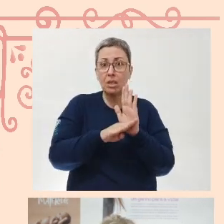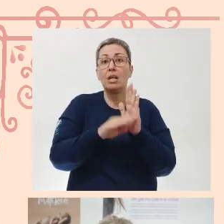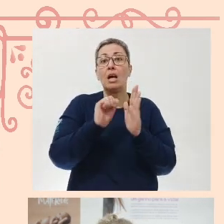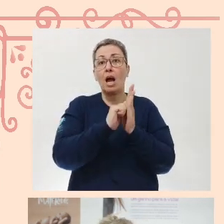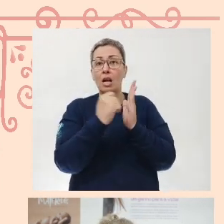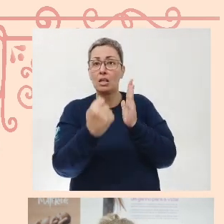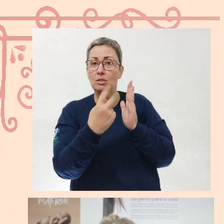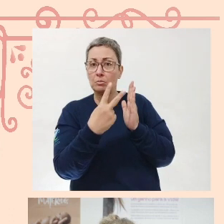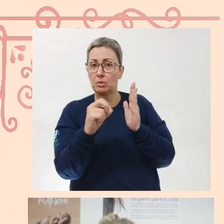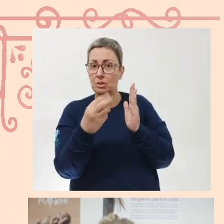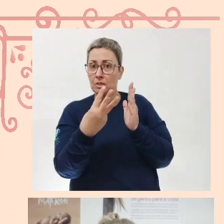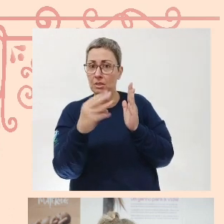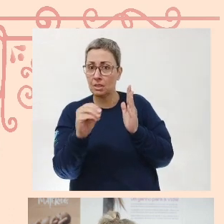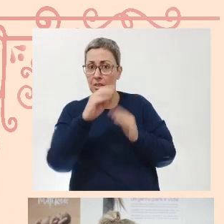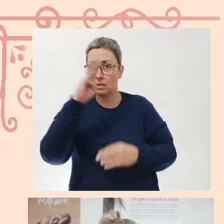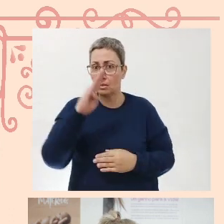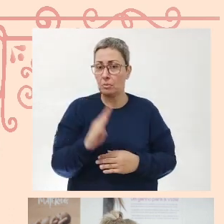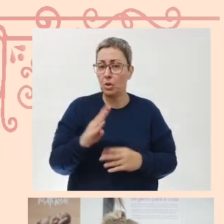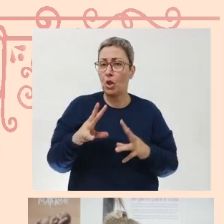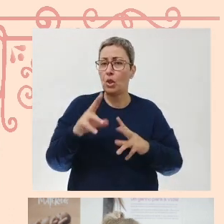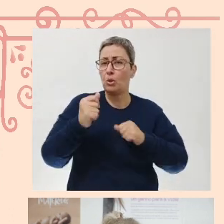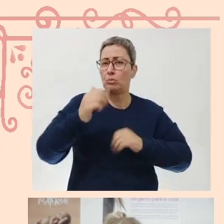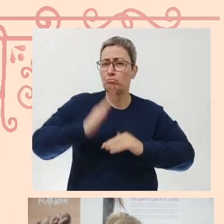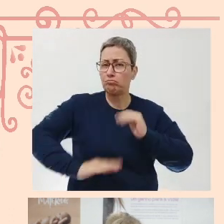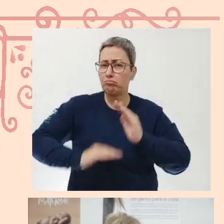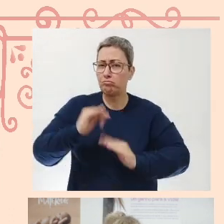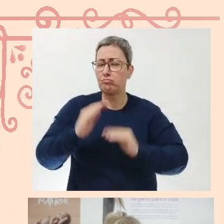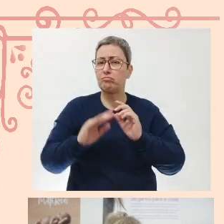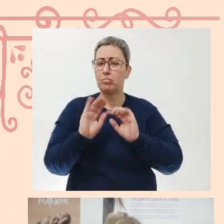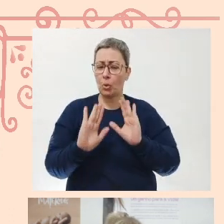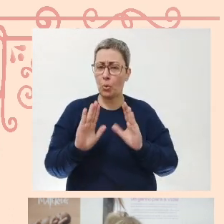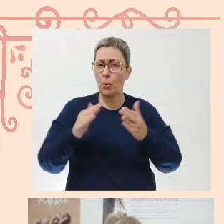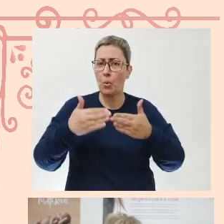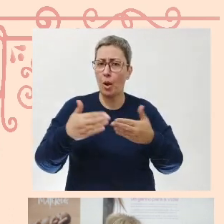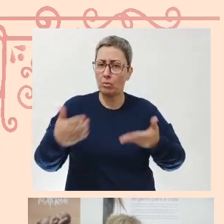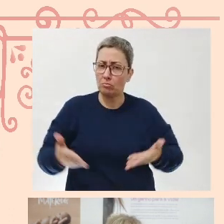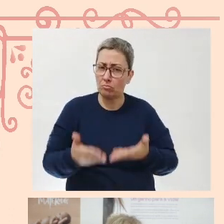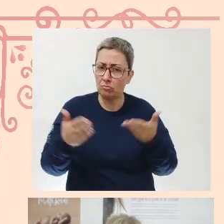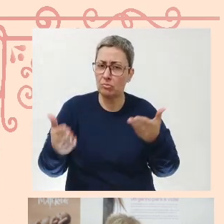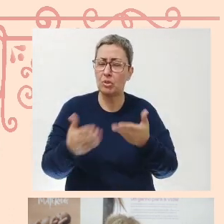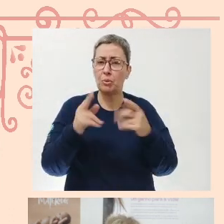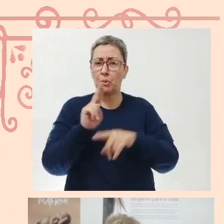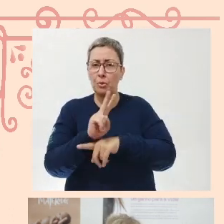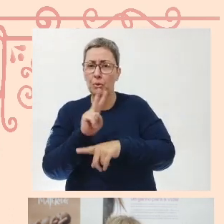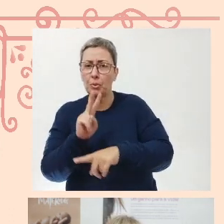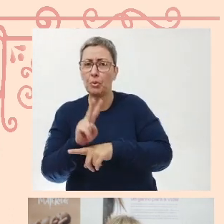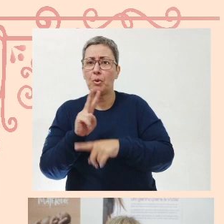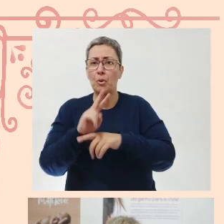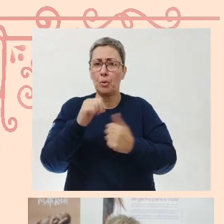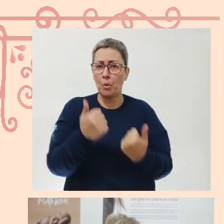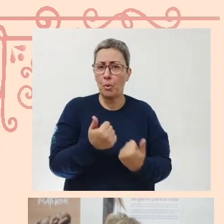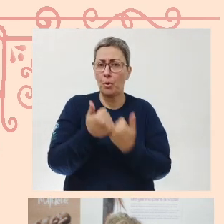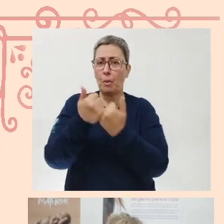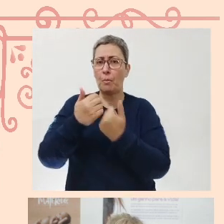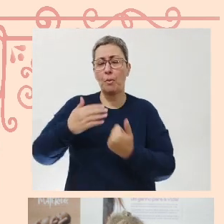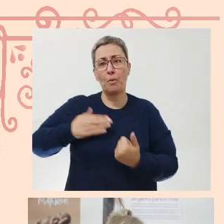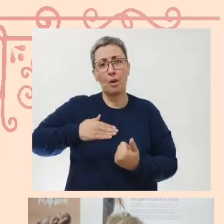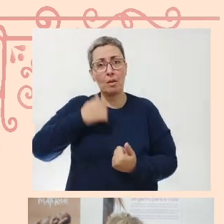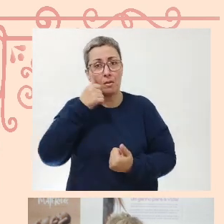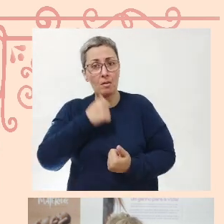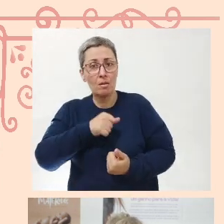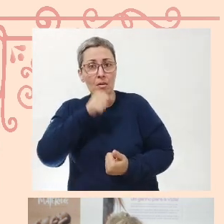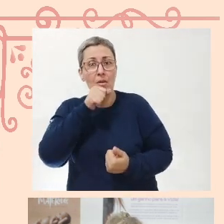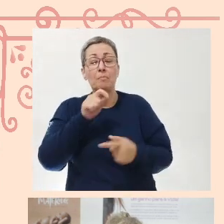Agenda 2030 no Brasil. E todas as ações voltadas à promoção, proteção e apoio